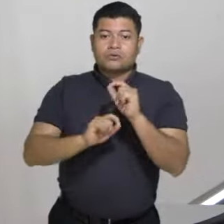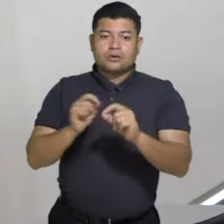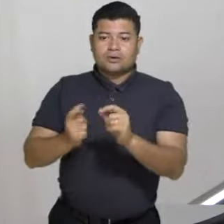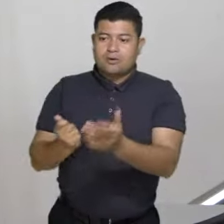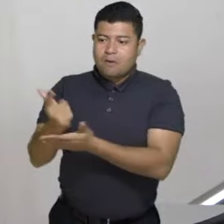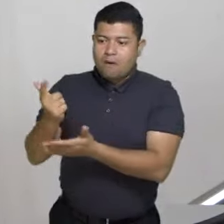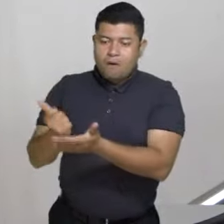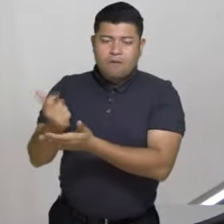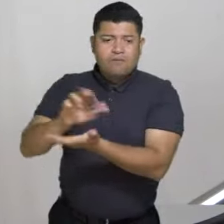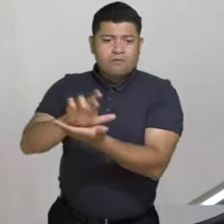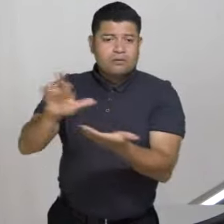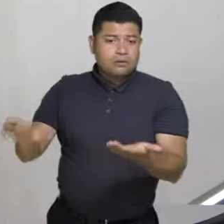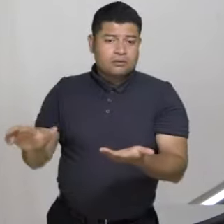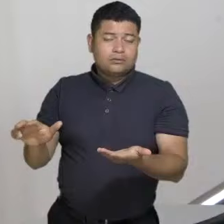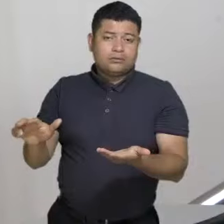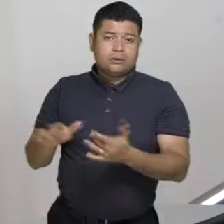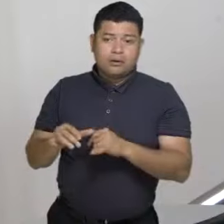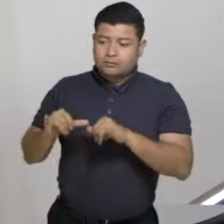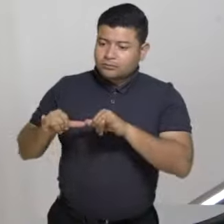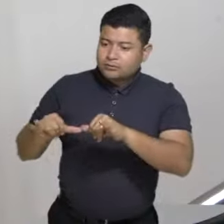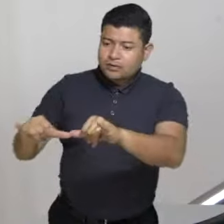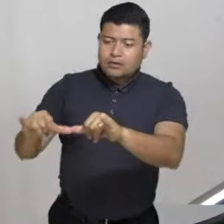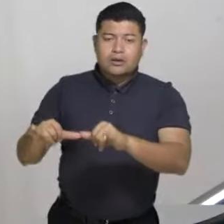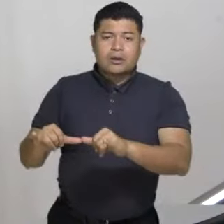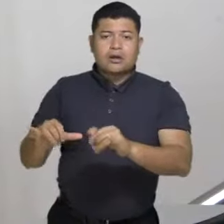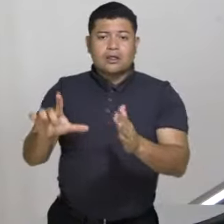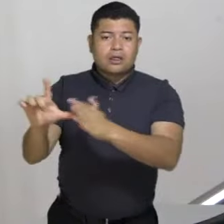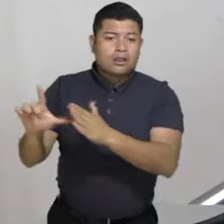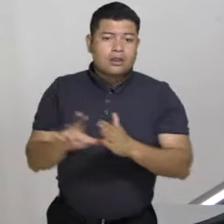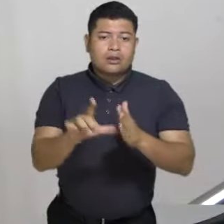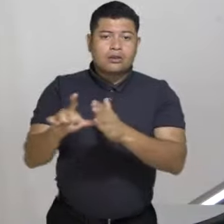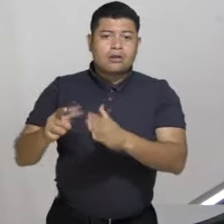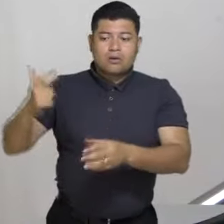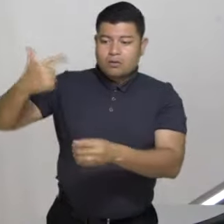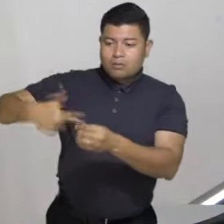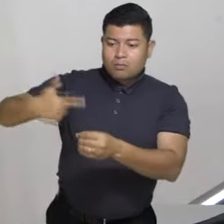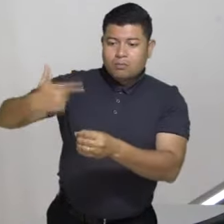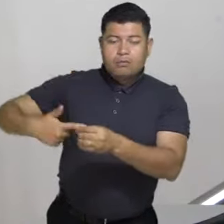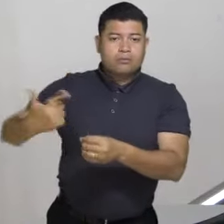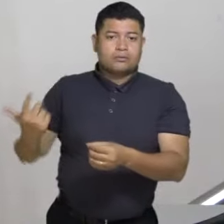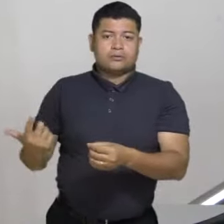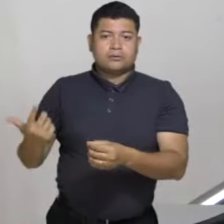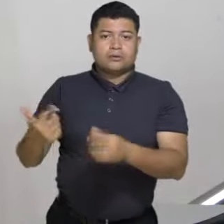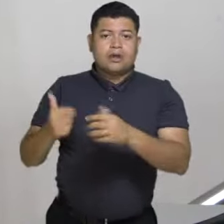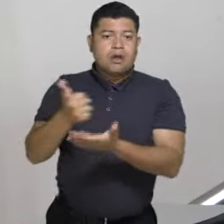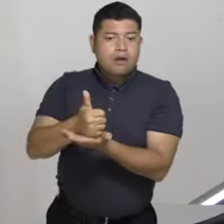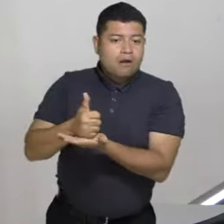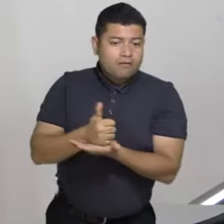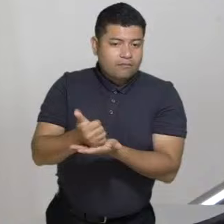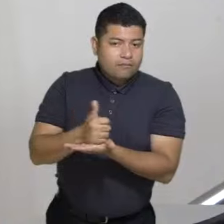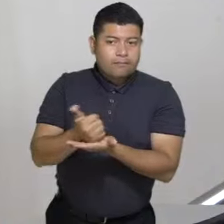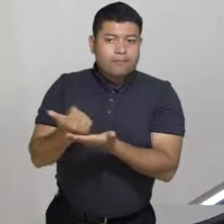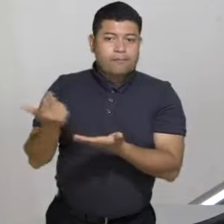é menos posto de combustível, é menos farmácia, é